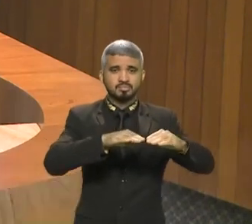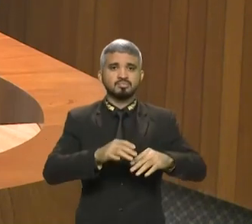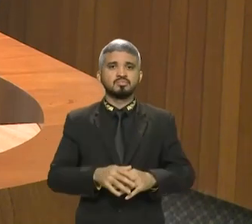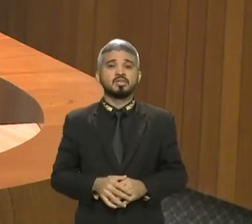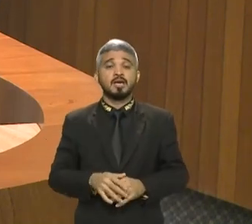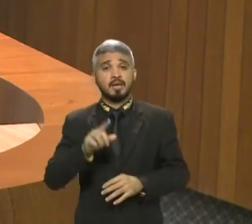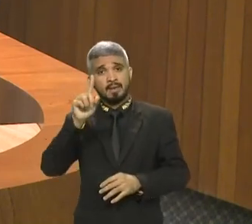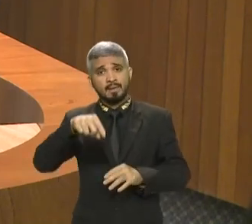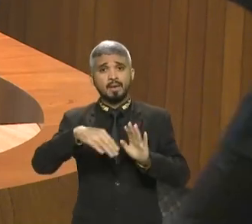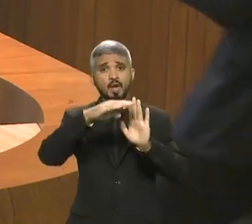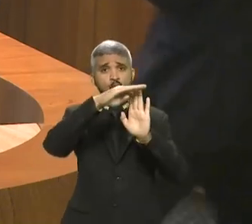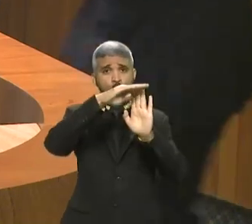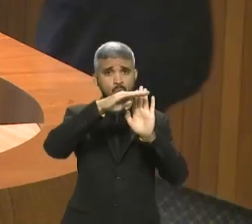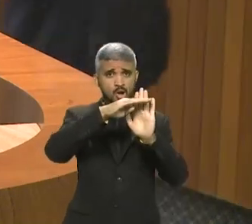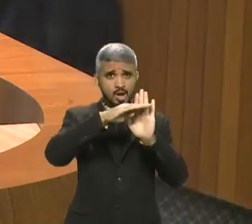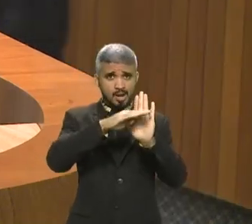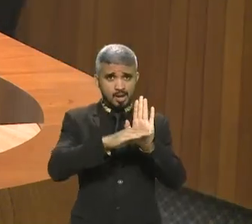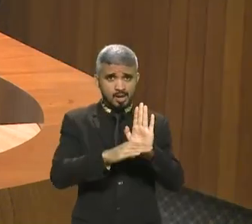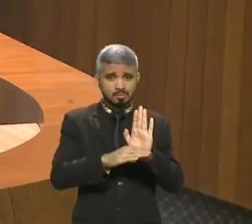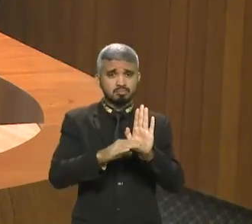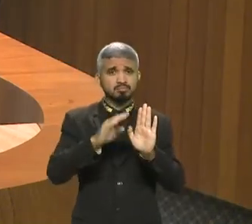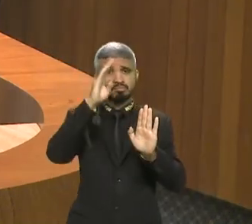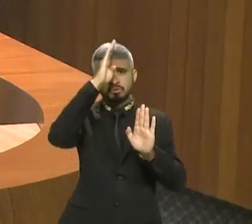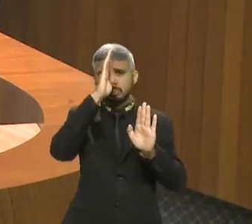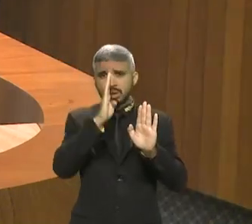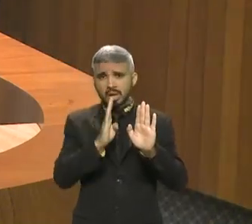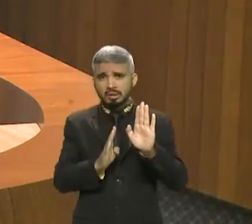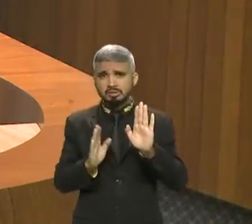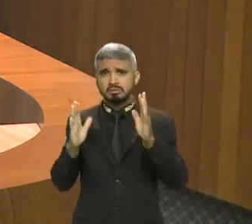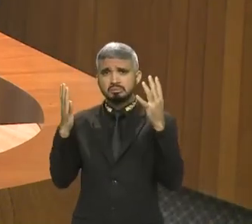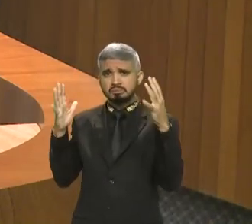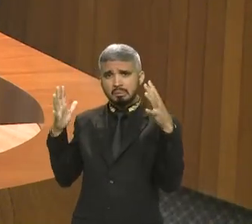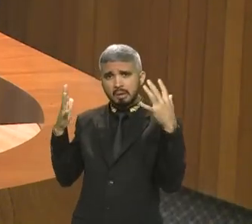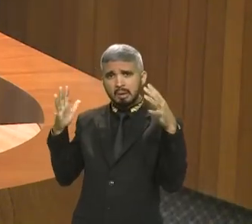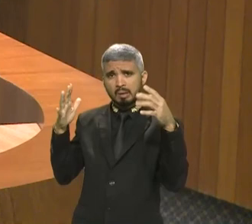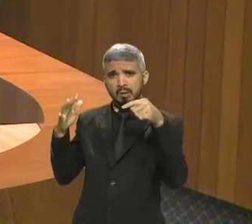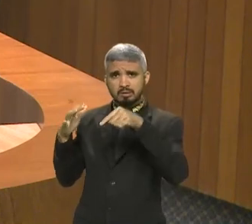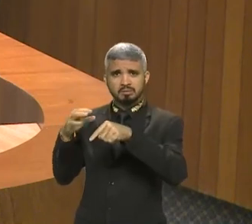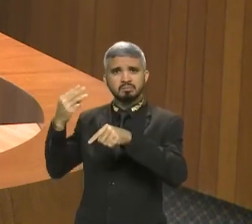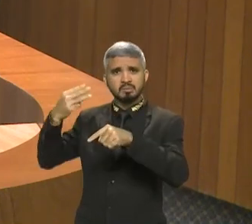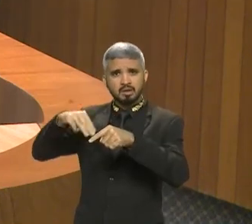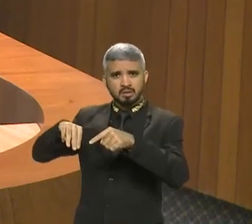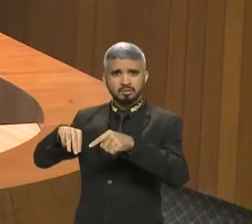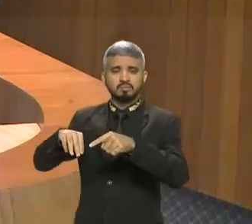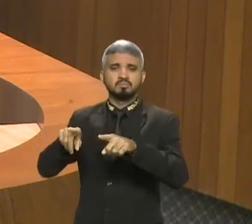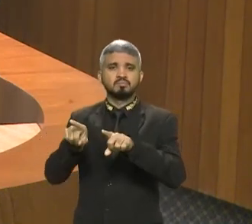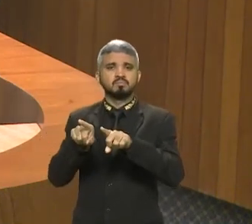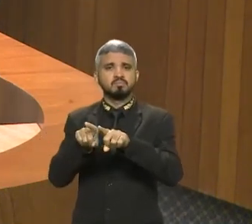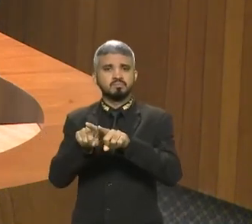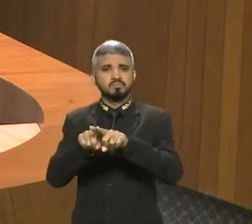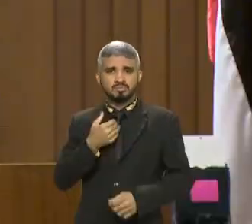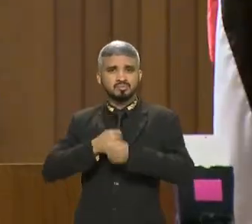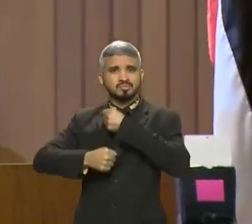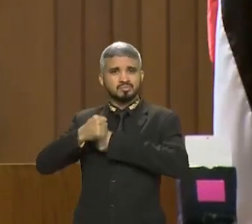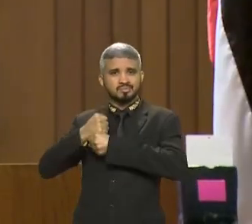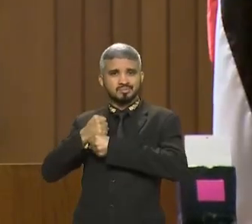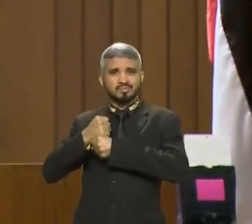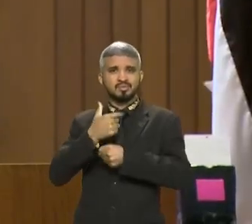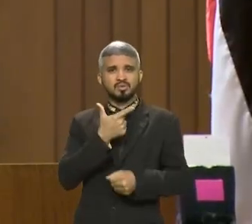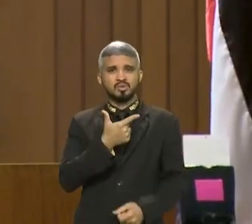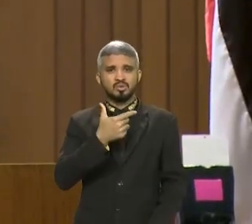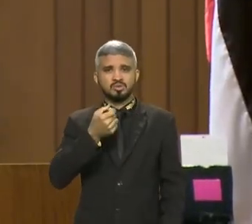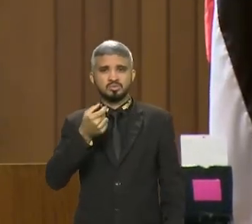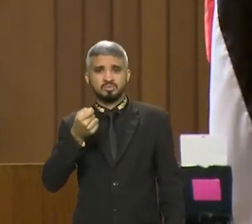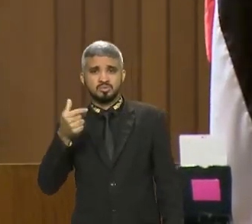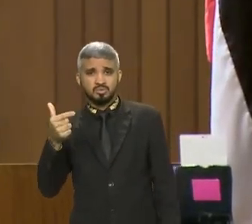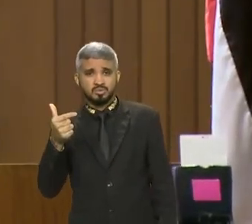programa premiado nacionalmente e que merece, obviamente, a atenção de nós parlamentares. O deputado